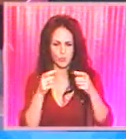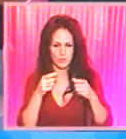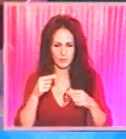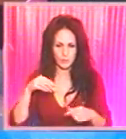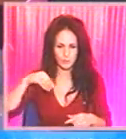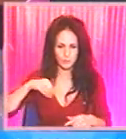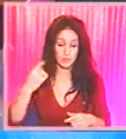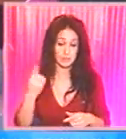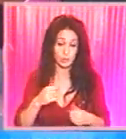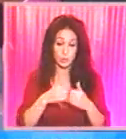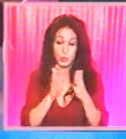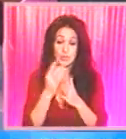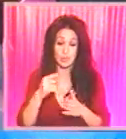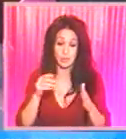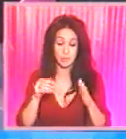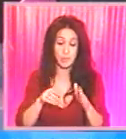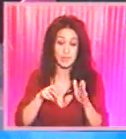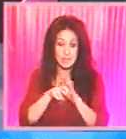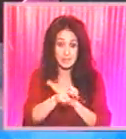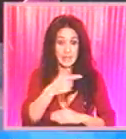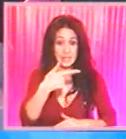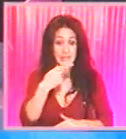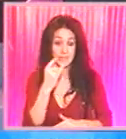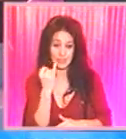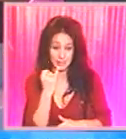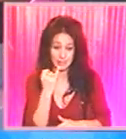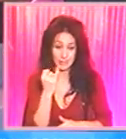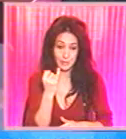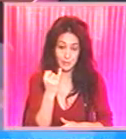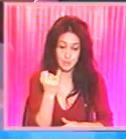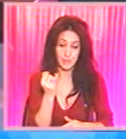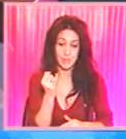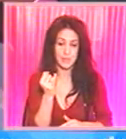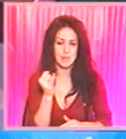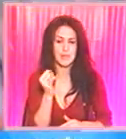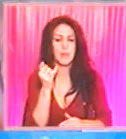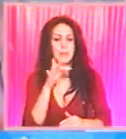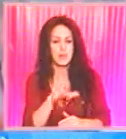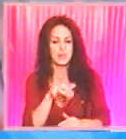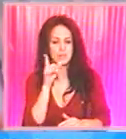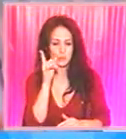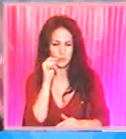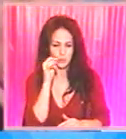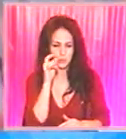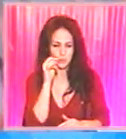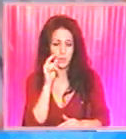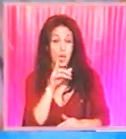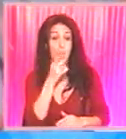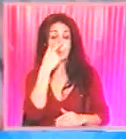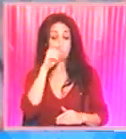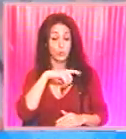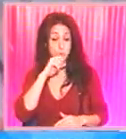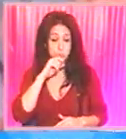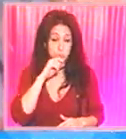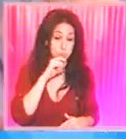que todos nós temos que ter para entrar na TVI. É este. Agora, o David, certamente. Qualquer que pessoa acha... pode usar o